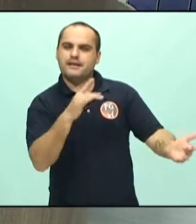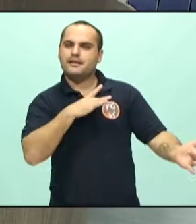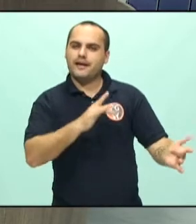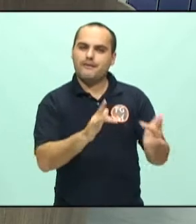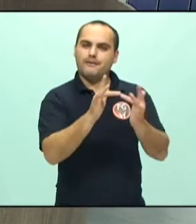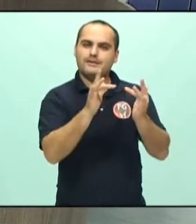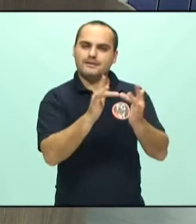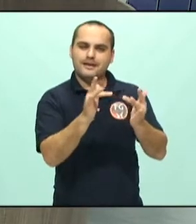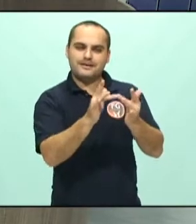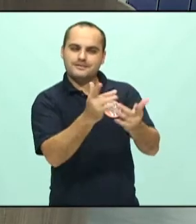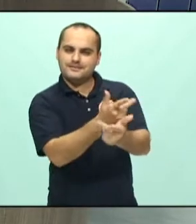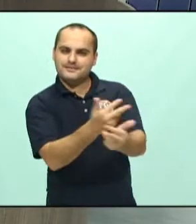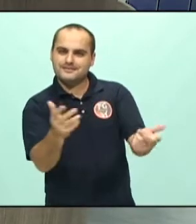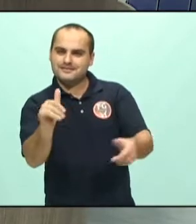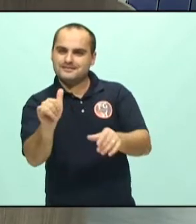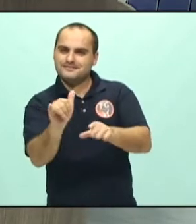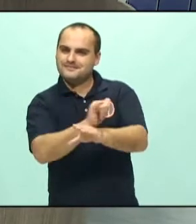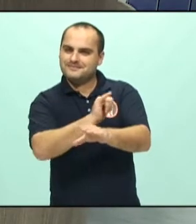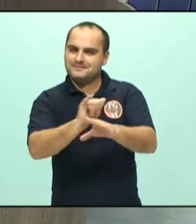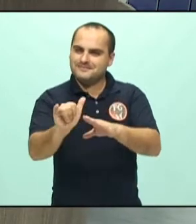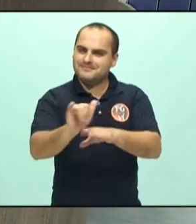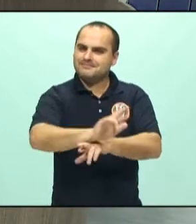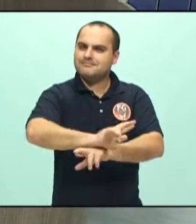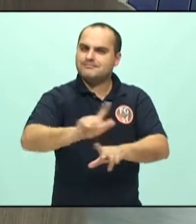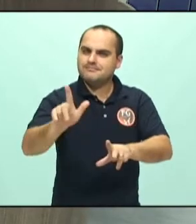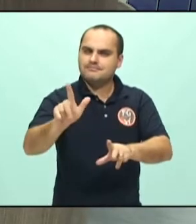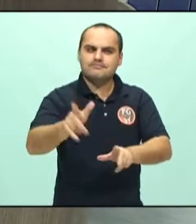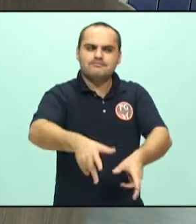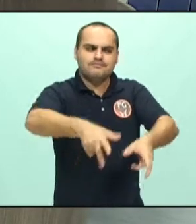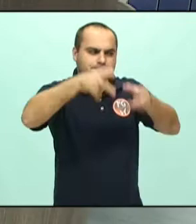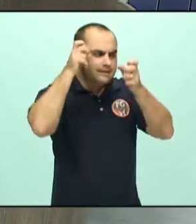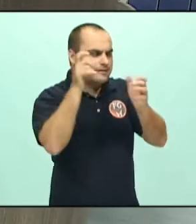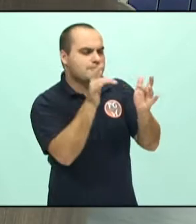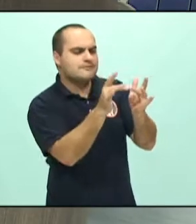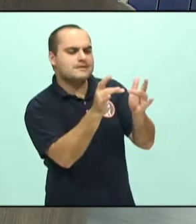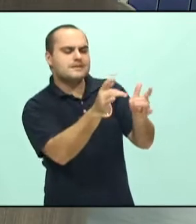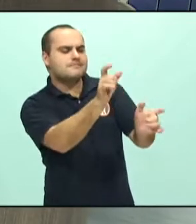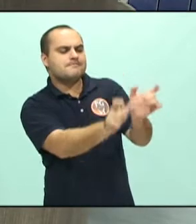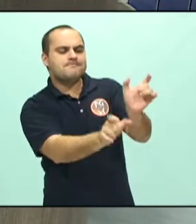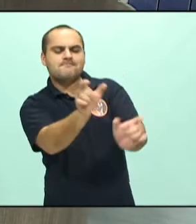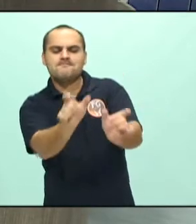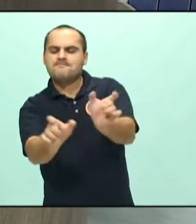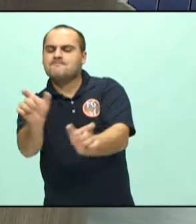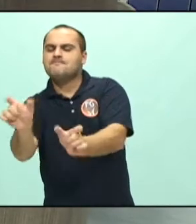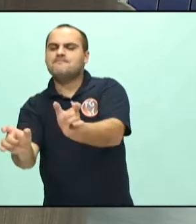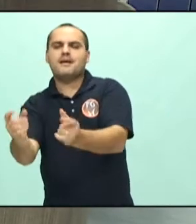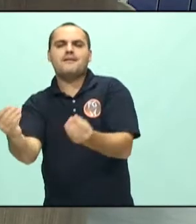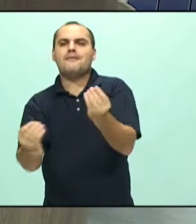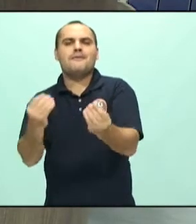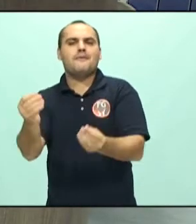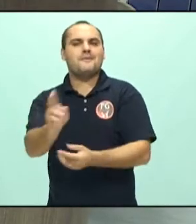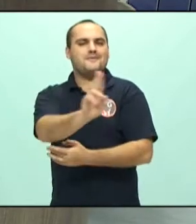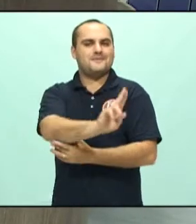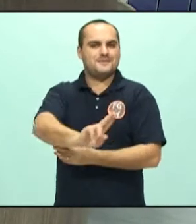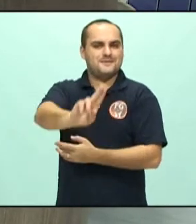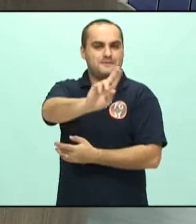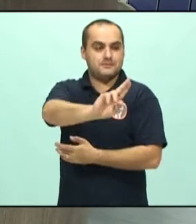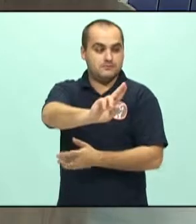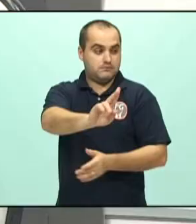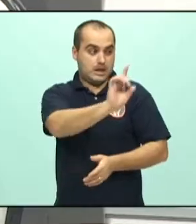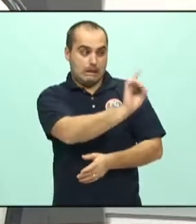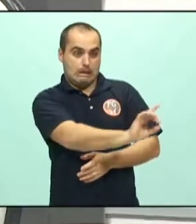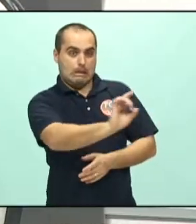diferentes gêneros, vão observando em que contexto de uso, em que situação de uso próprio para cada um